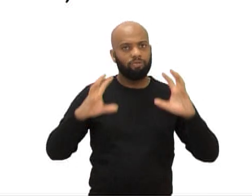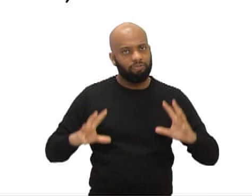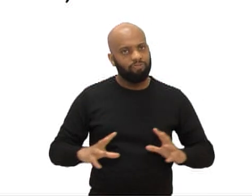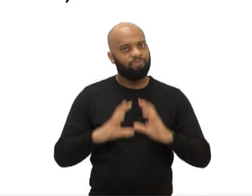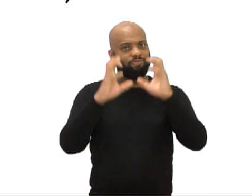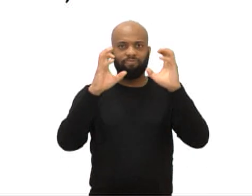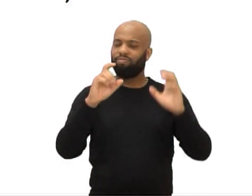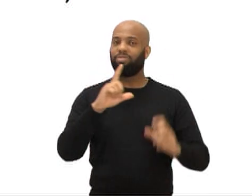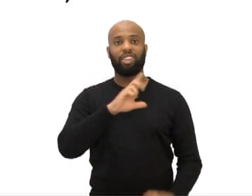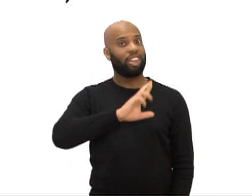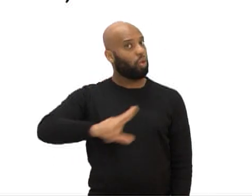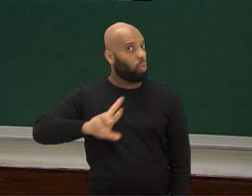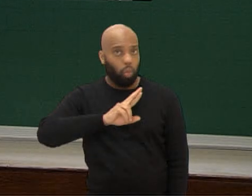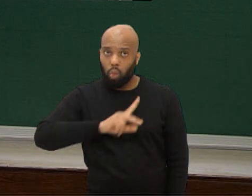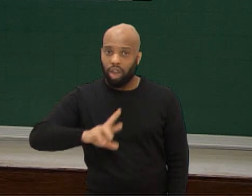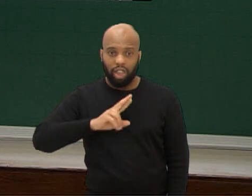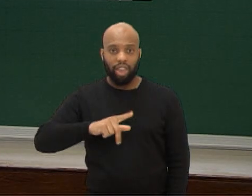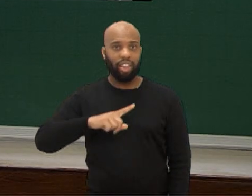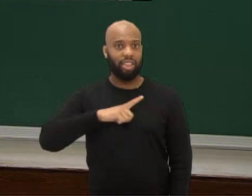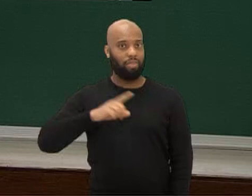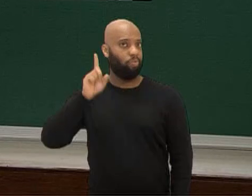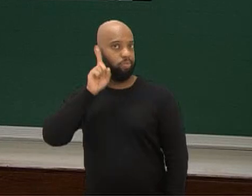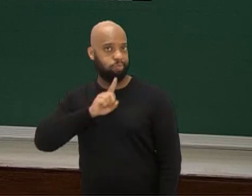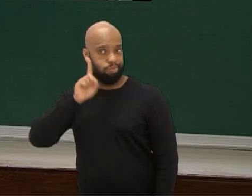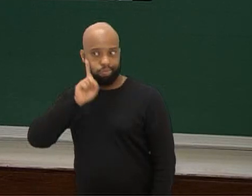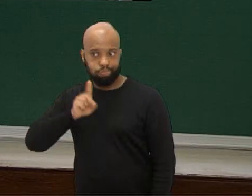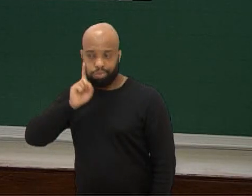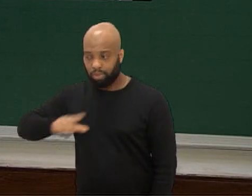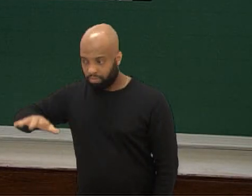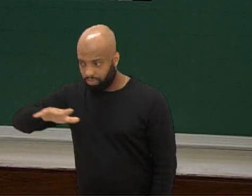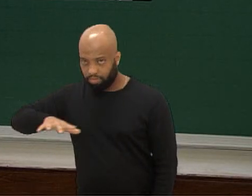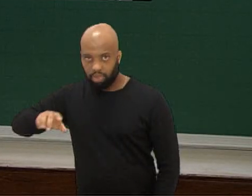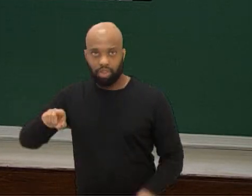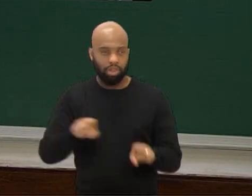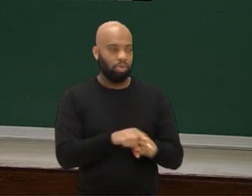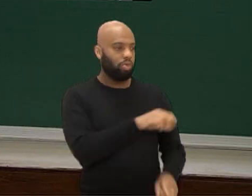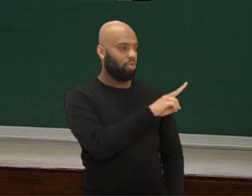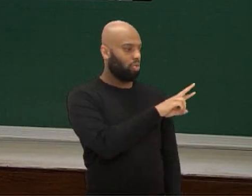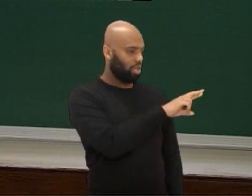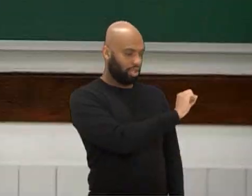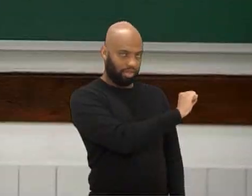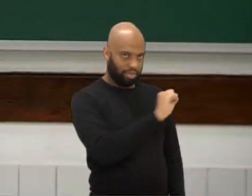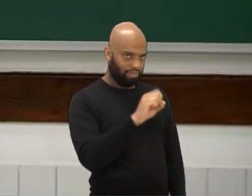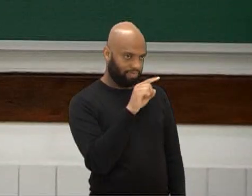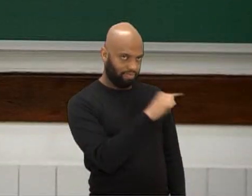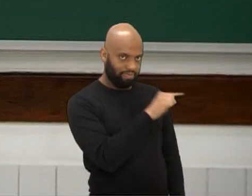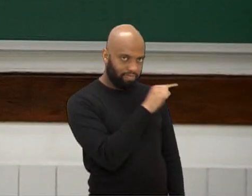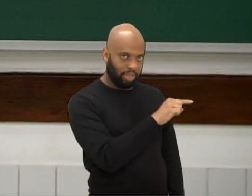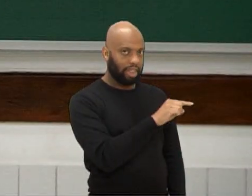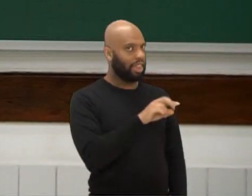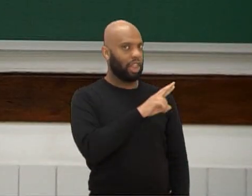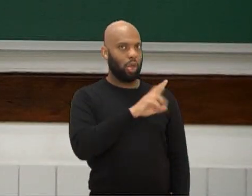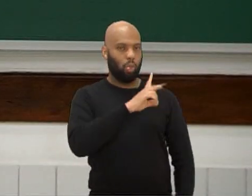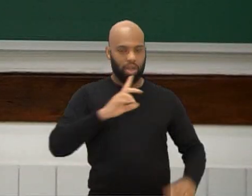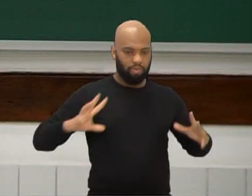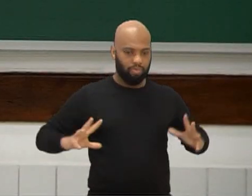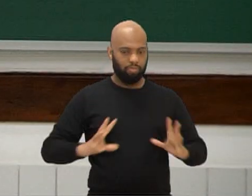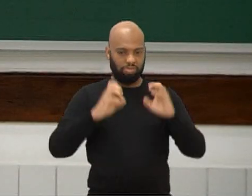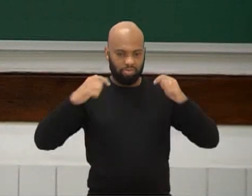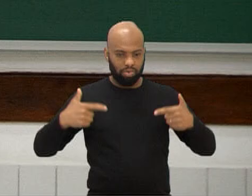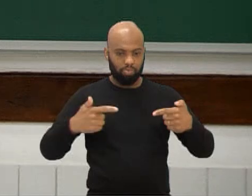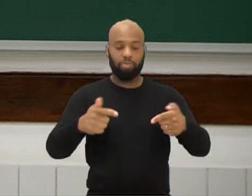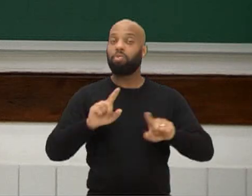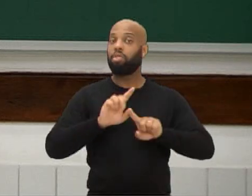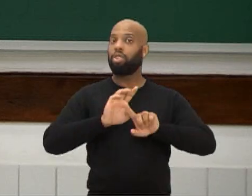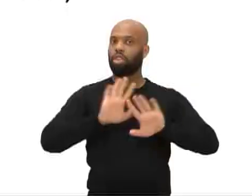armados diretos entre os Estados Unidos e a União Soviética. O que aconteceu na Guerra